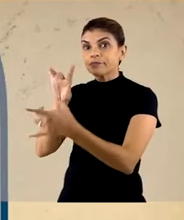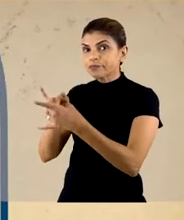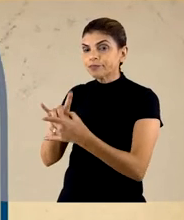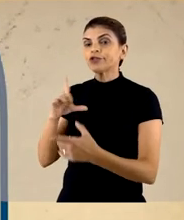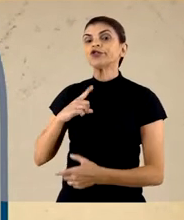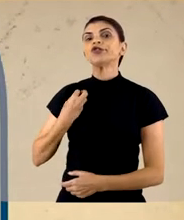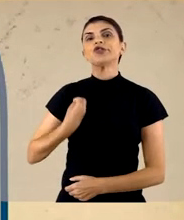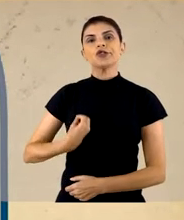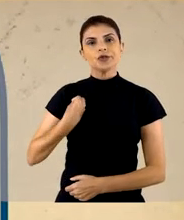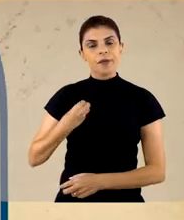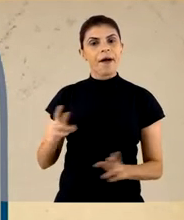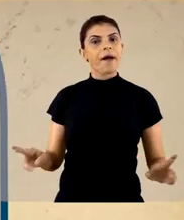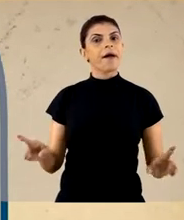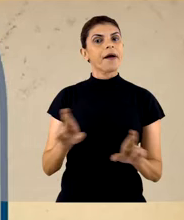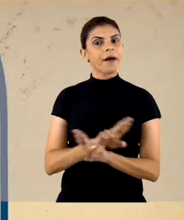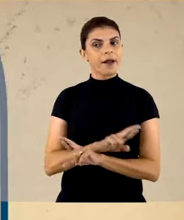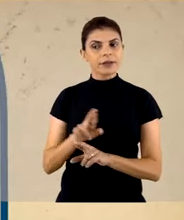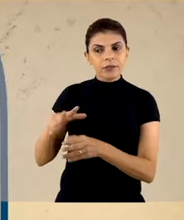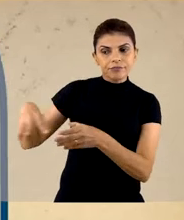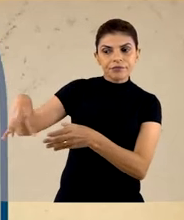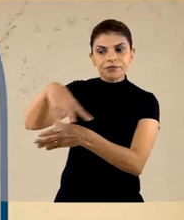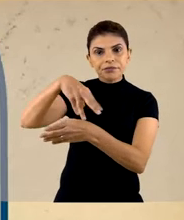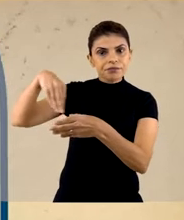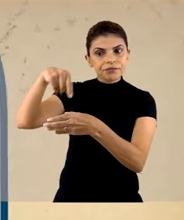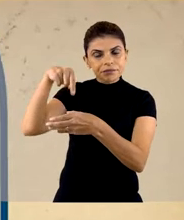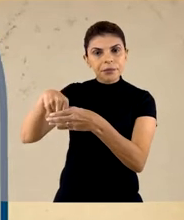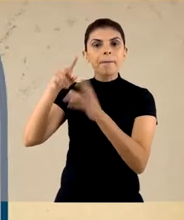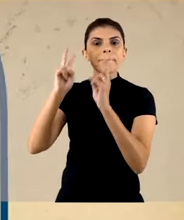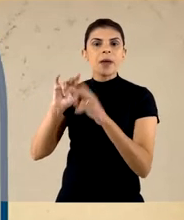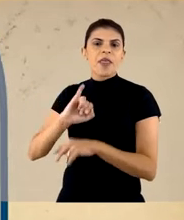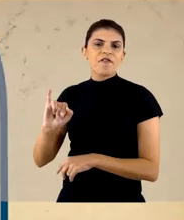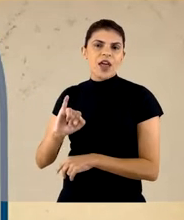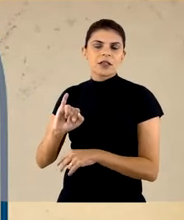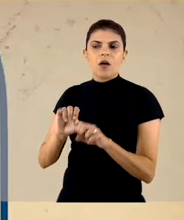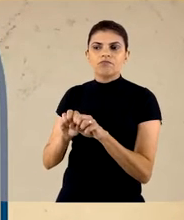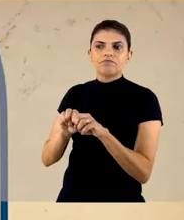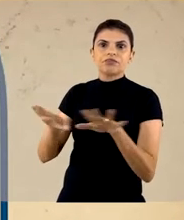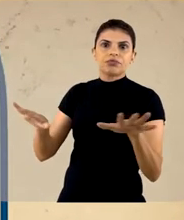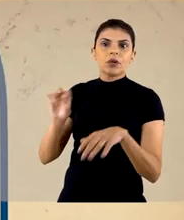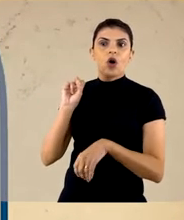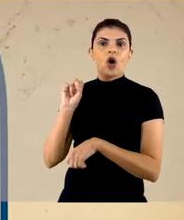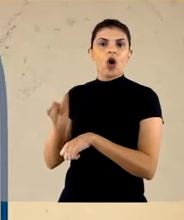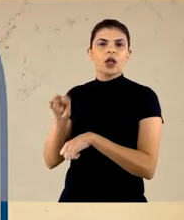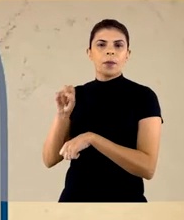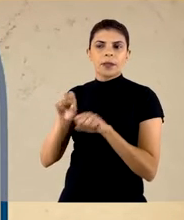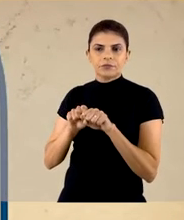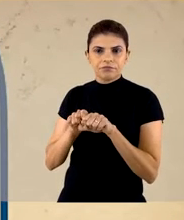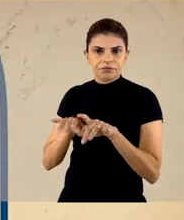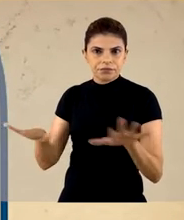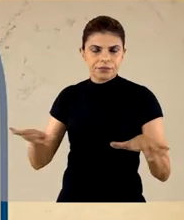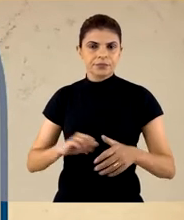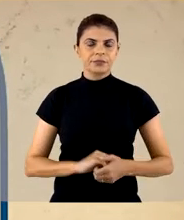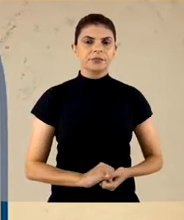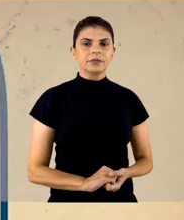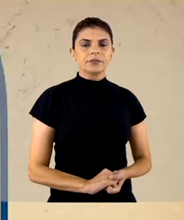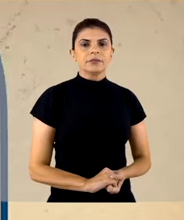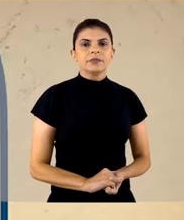que tiveram como relação entre eles a mesma fonte de infecção ou de contaminação.